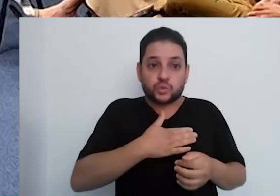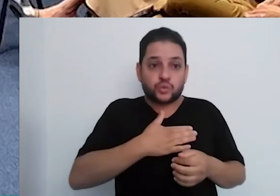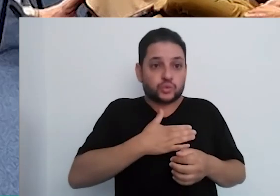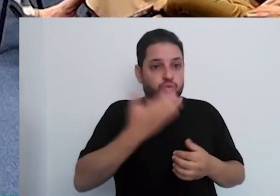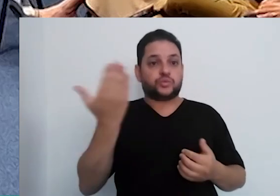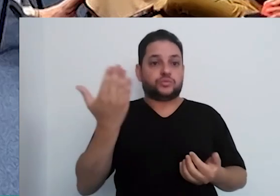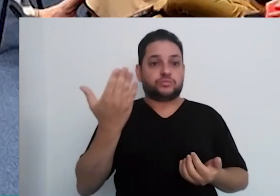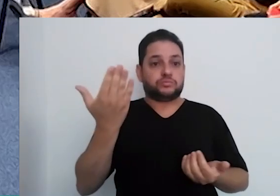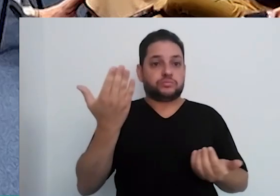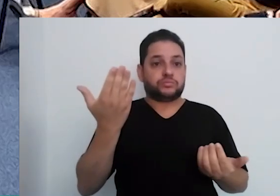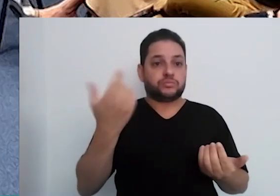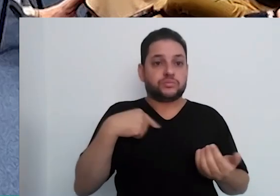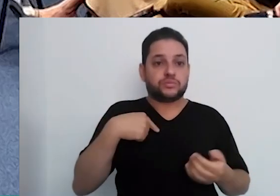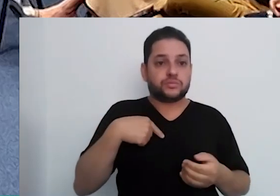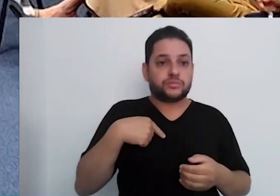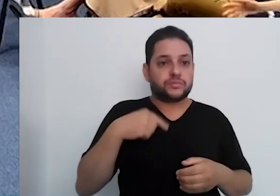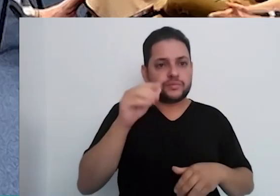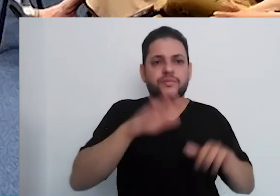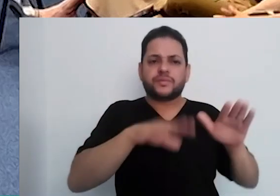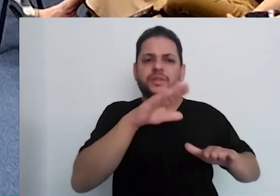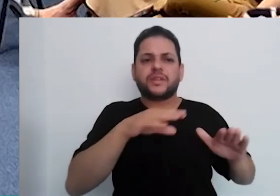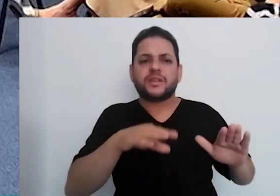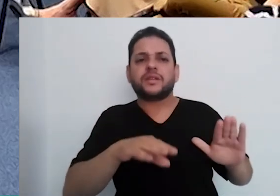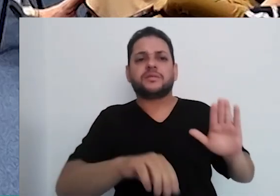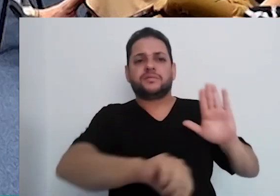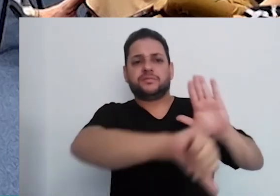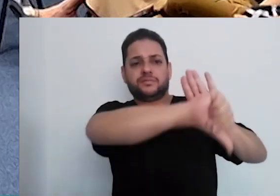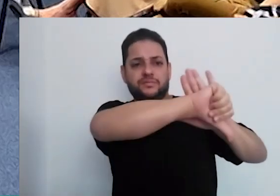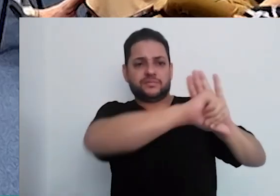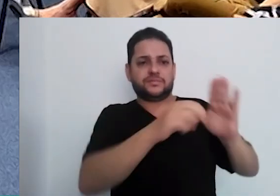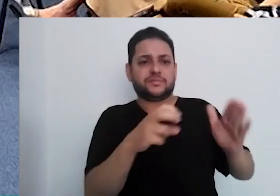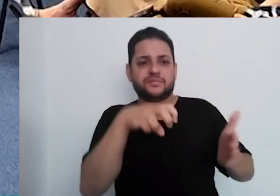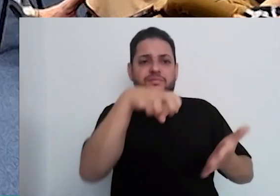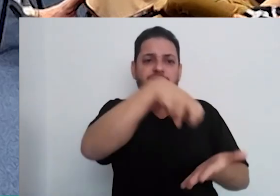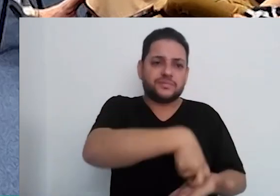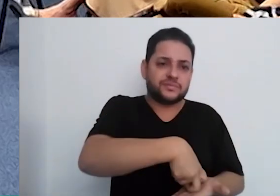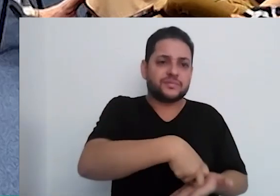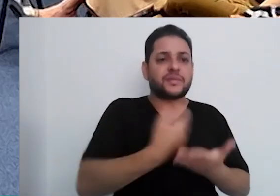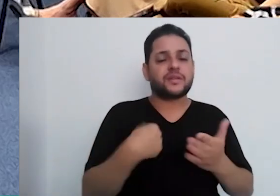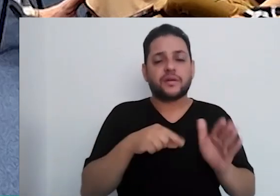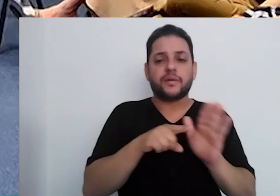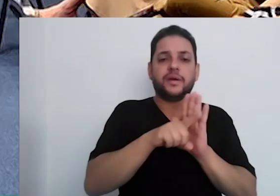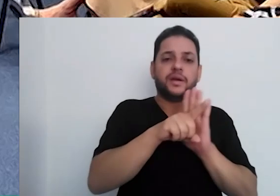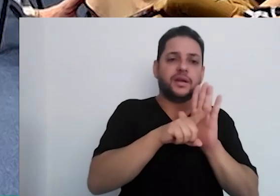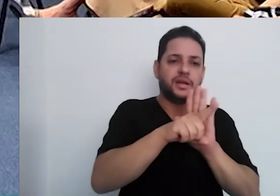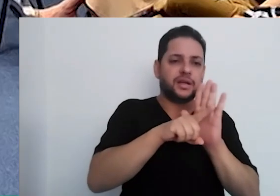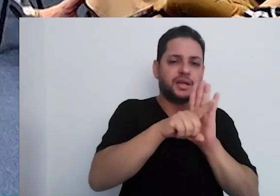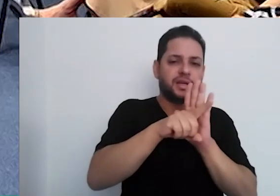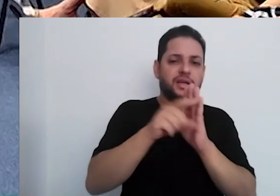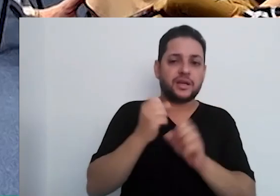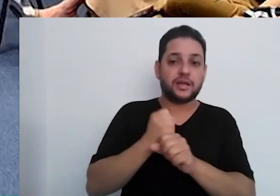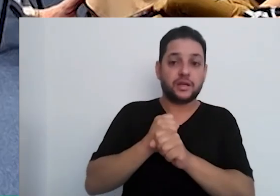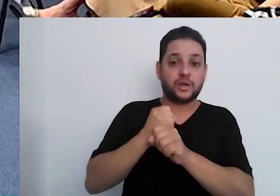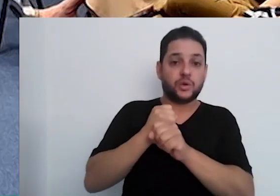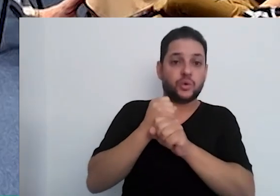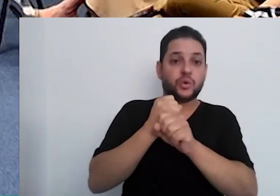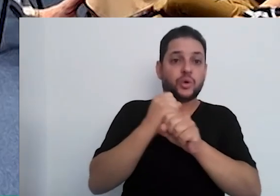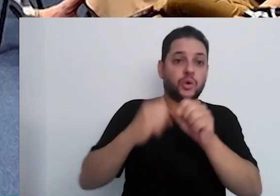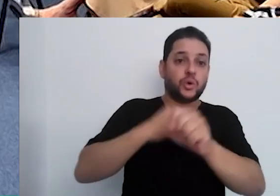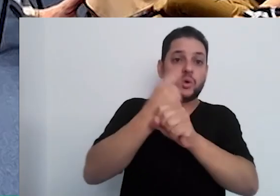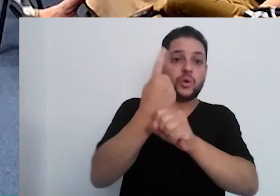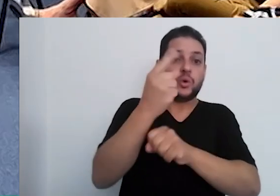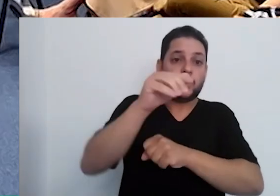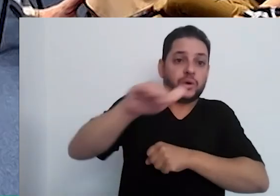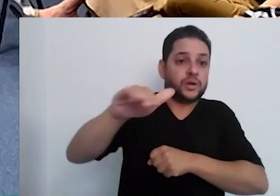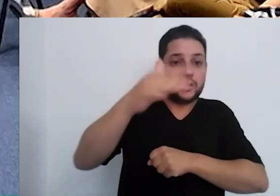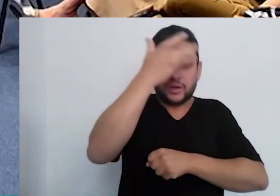quando a gente diz que a gente diz no Crime e Castigo né a gente diz a gente tá pesquisando esse negócio 1 ano e meio ninguém falou disso até agora foi